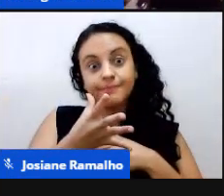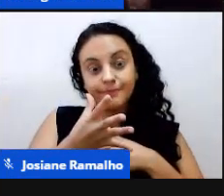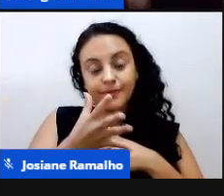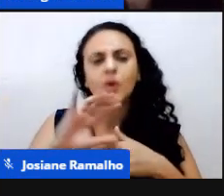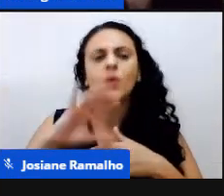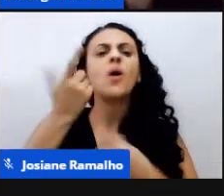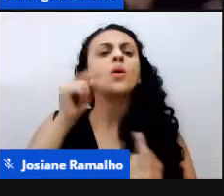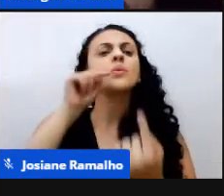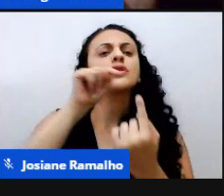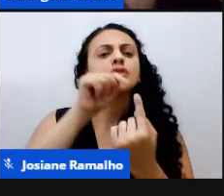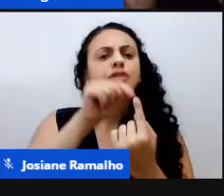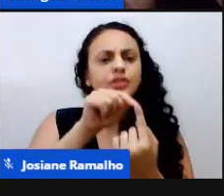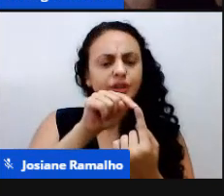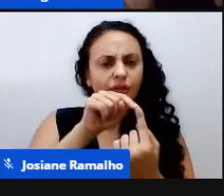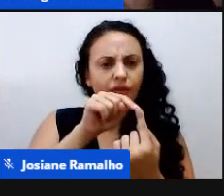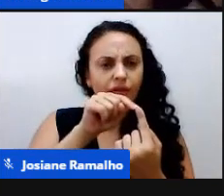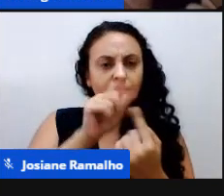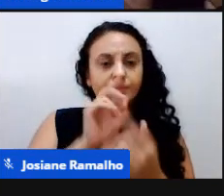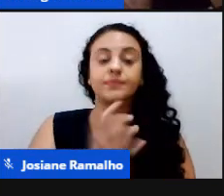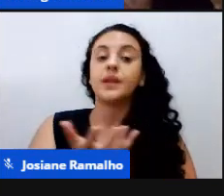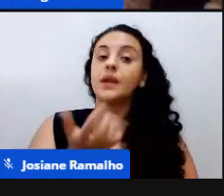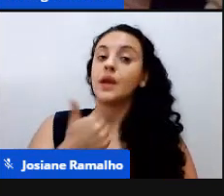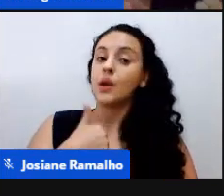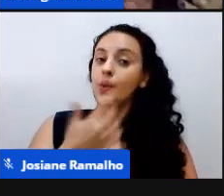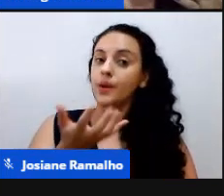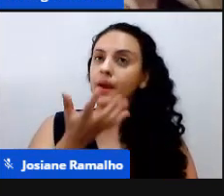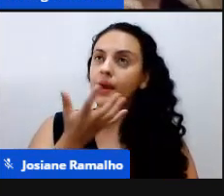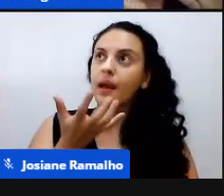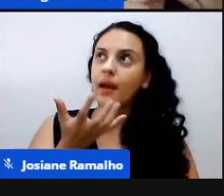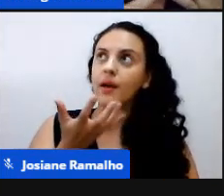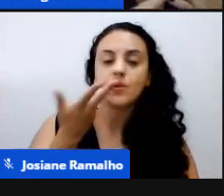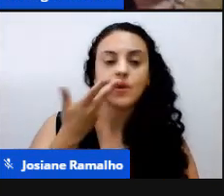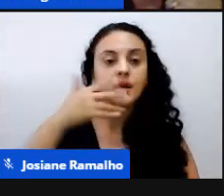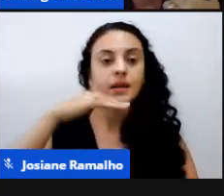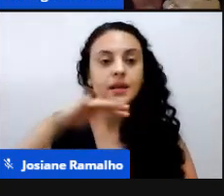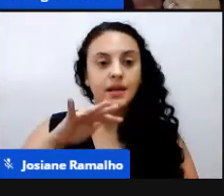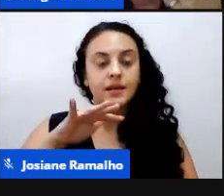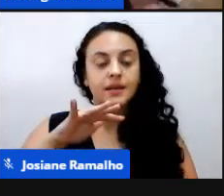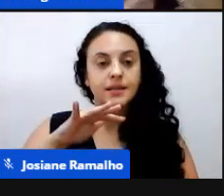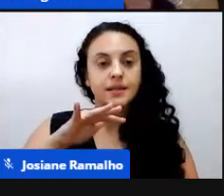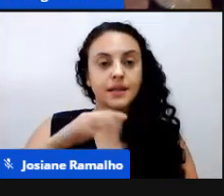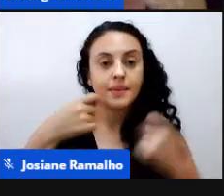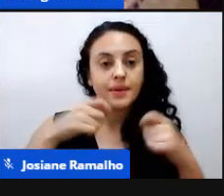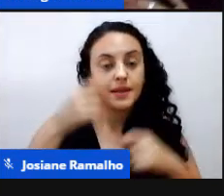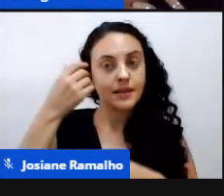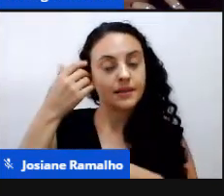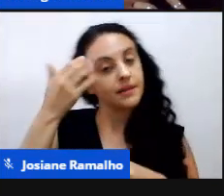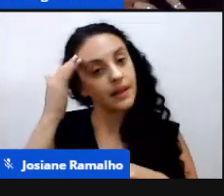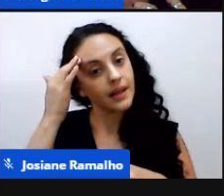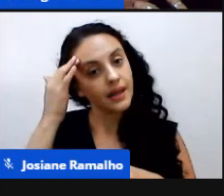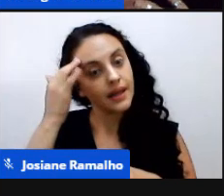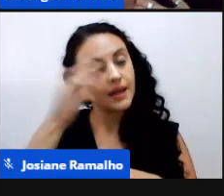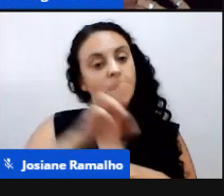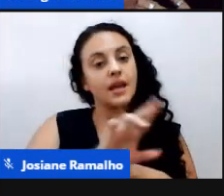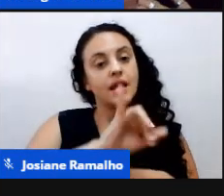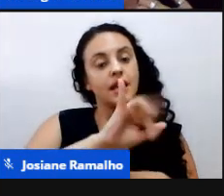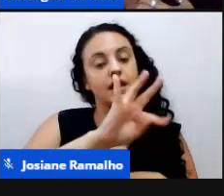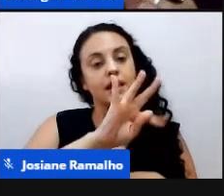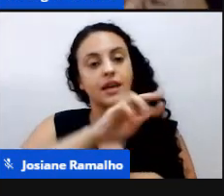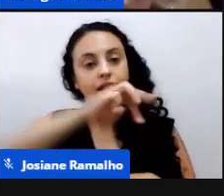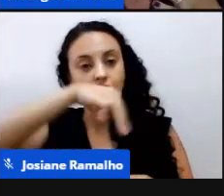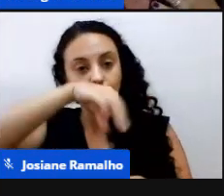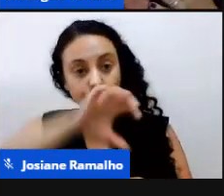objetivo final que eu quero? Eu quero que ela tenha noções de ritmo e espaço,